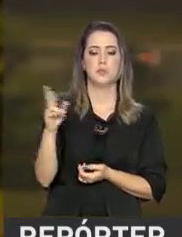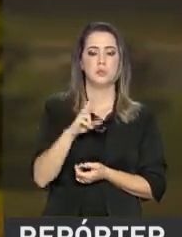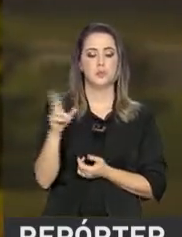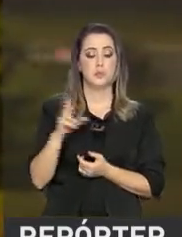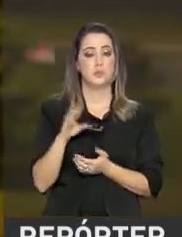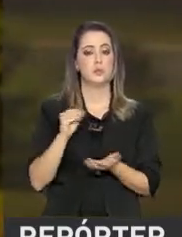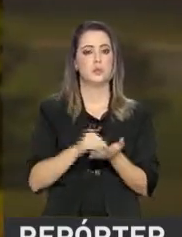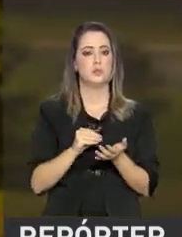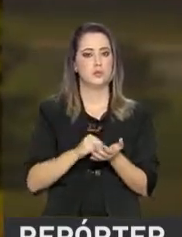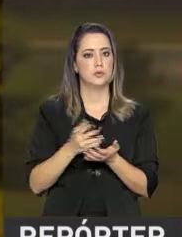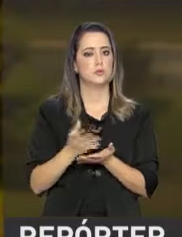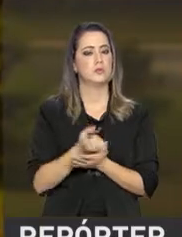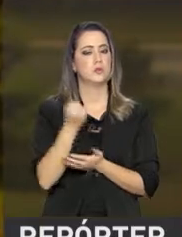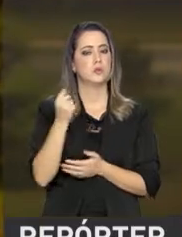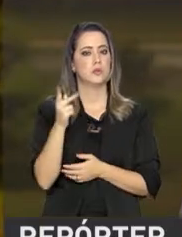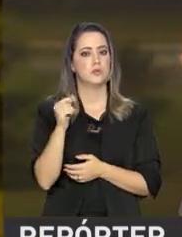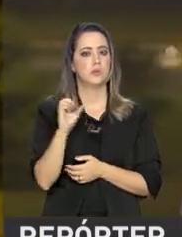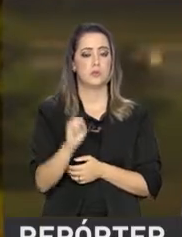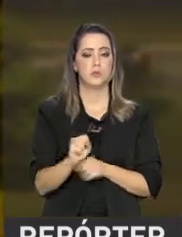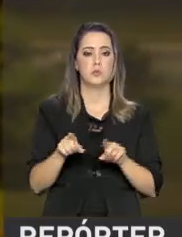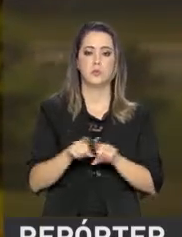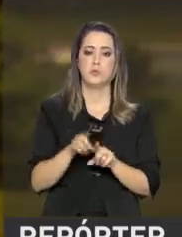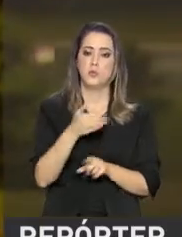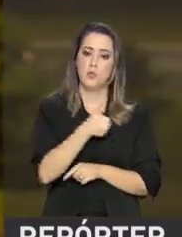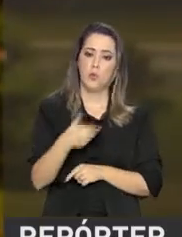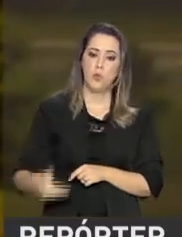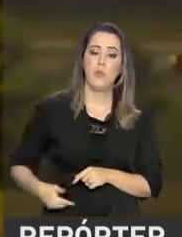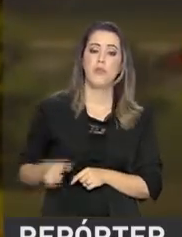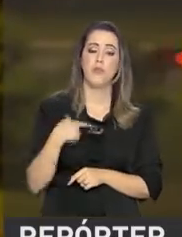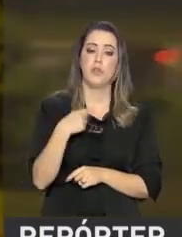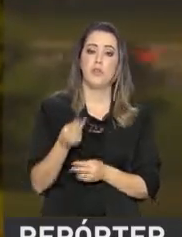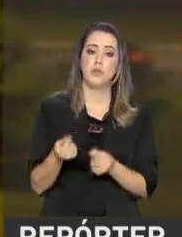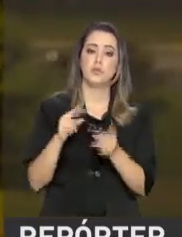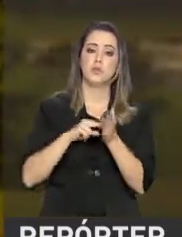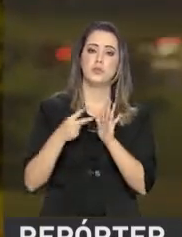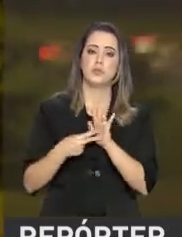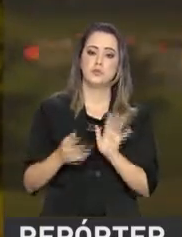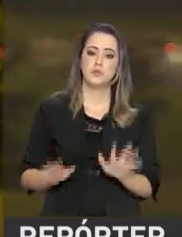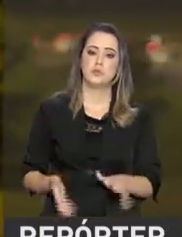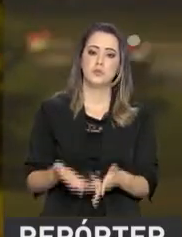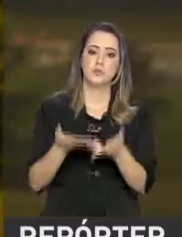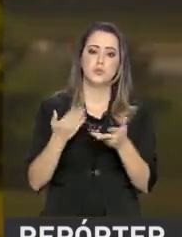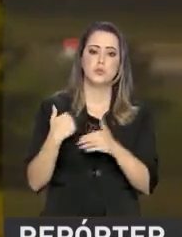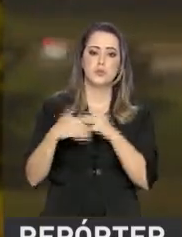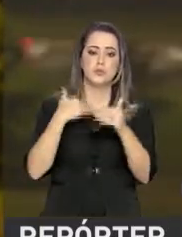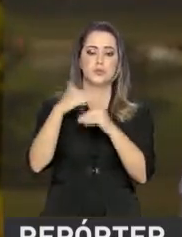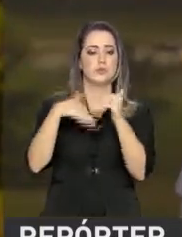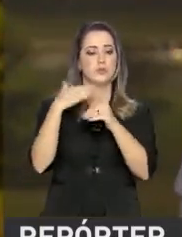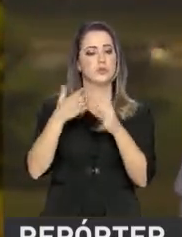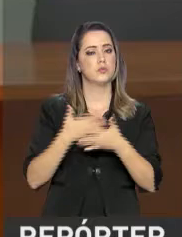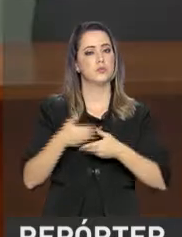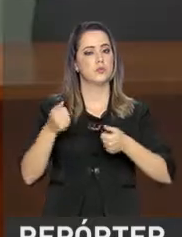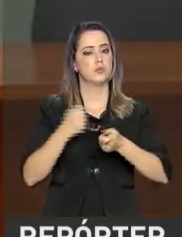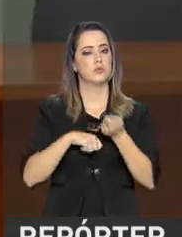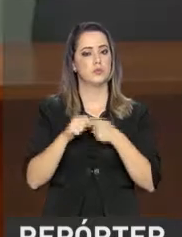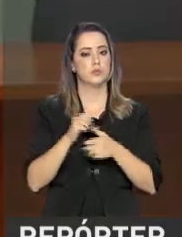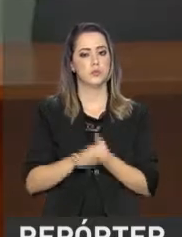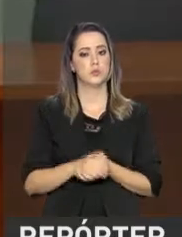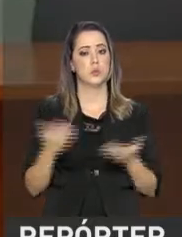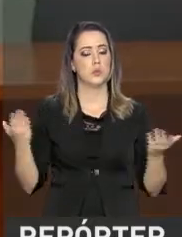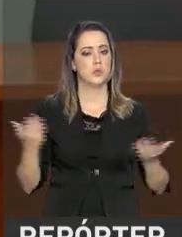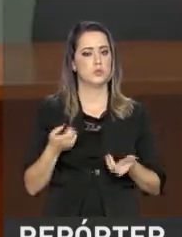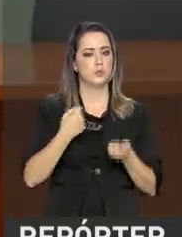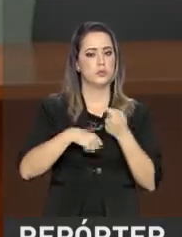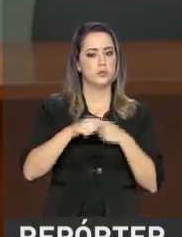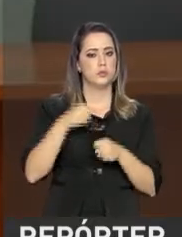para saque do pis pasep para o governo dinheiro que representa um estímulo a mais para aquecer a economia a economia brasileira